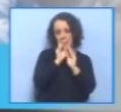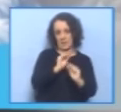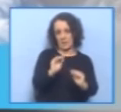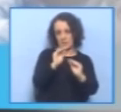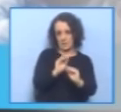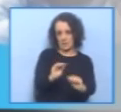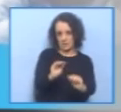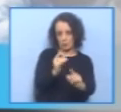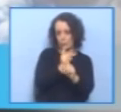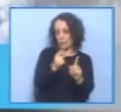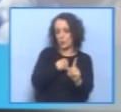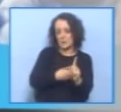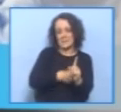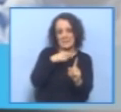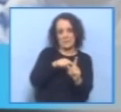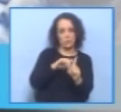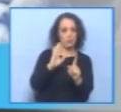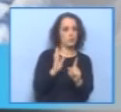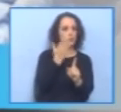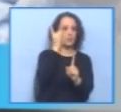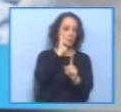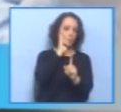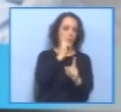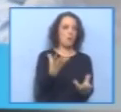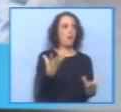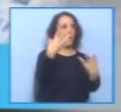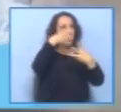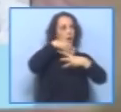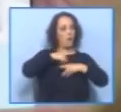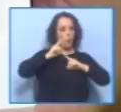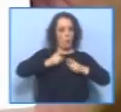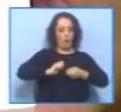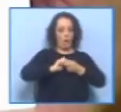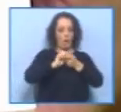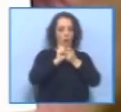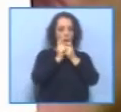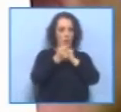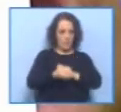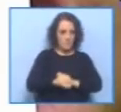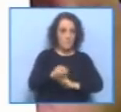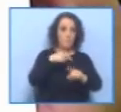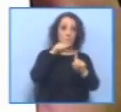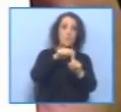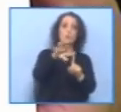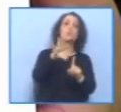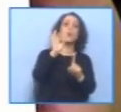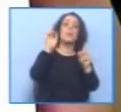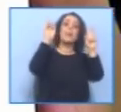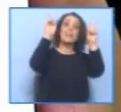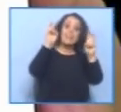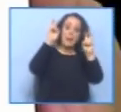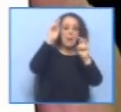Escolhi como tema a catequese de adultos. Ou seja, tudo parte de um trabalho onde se procura...